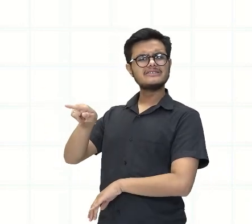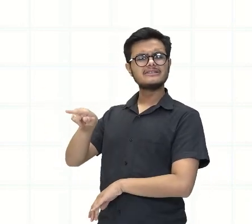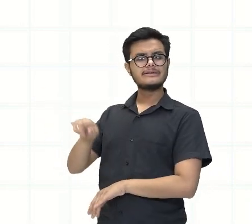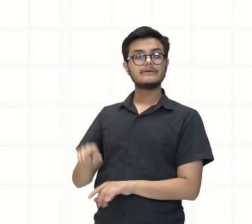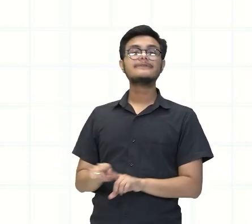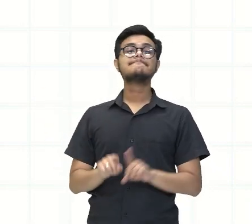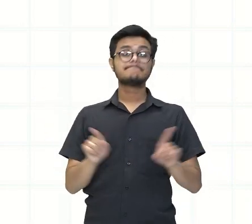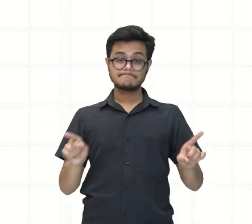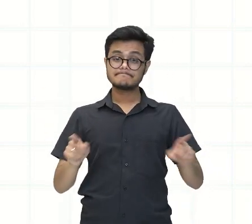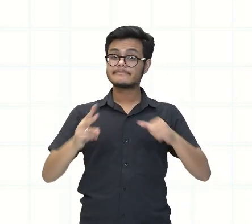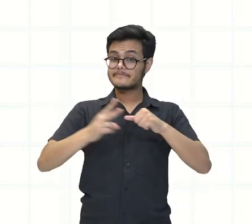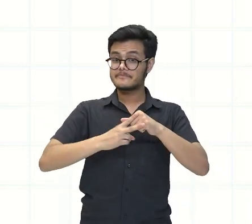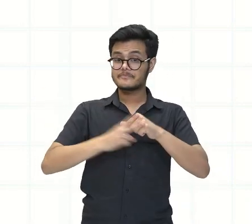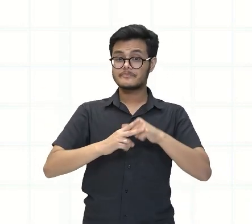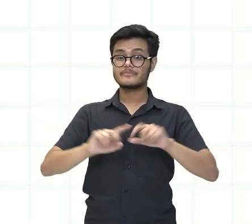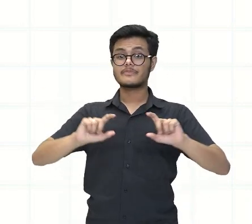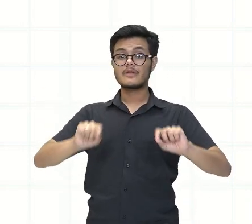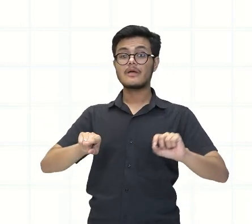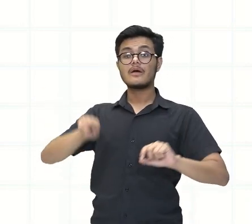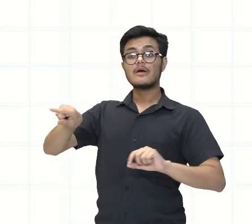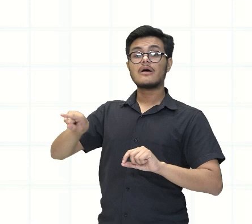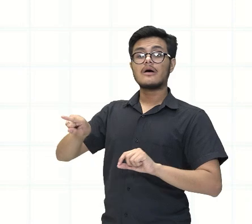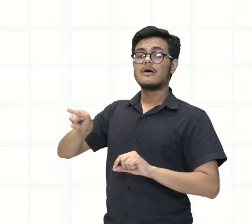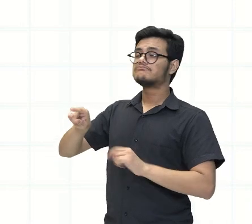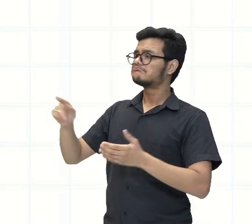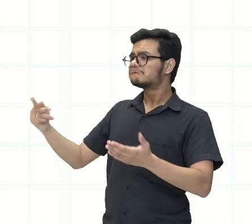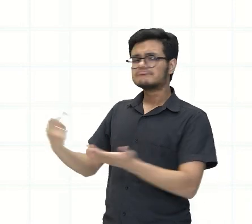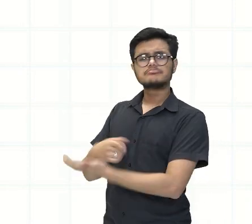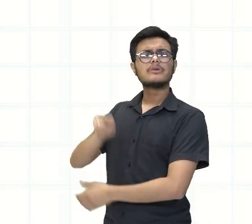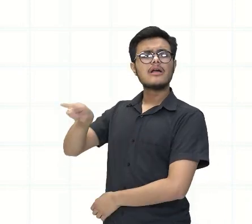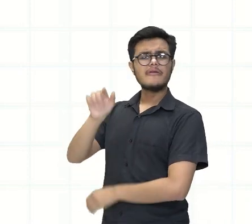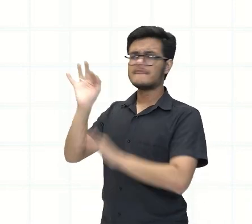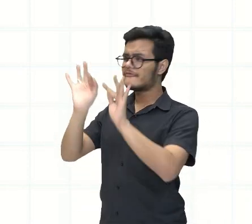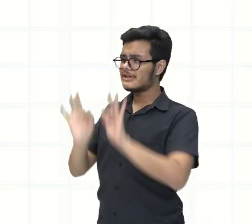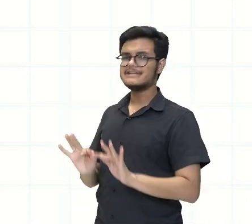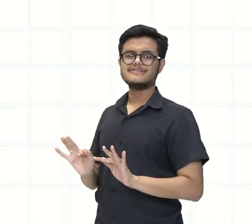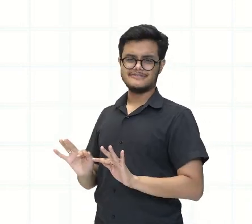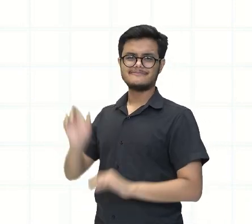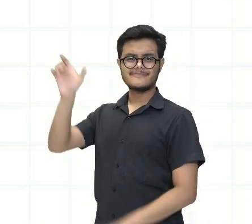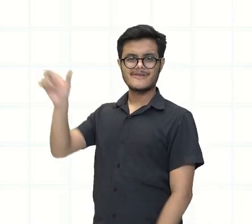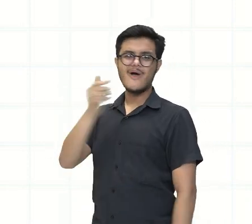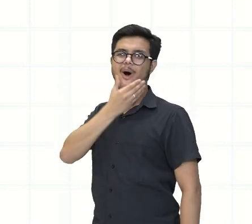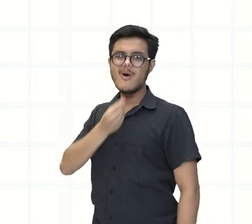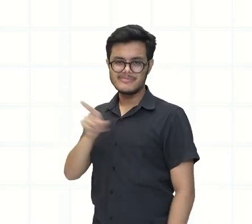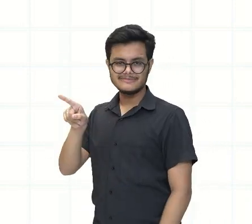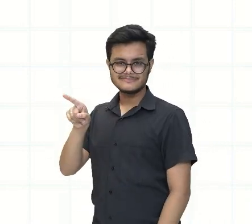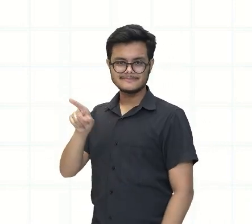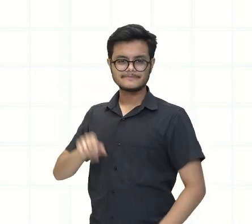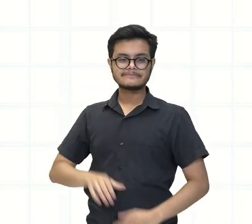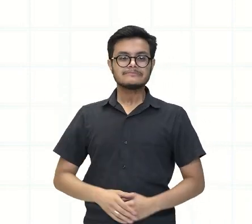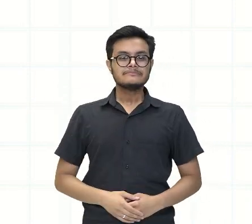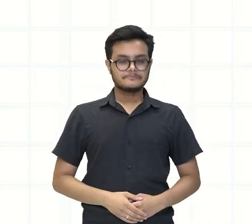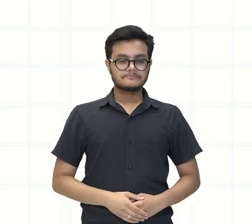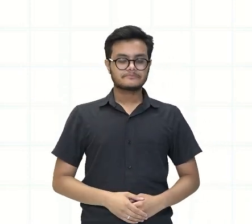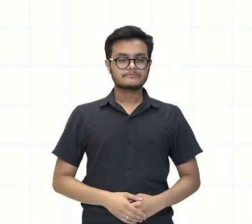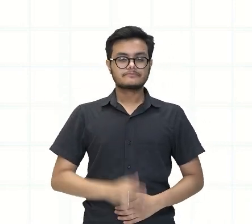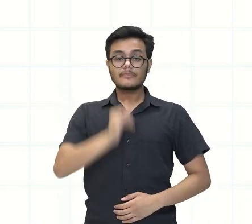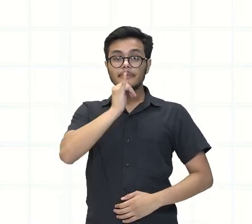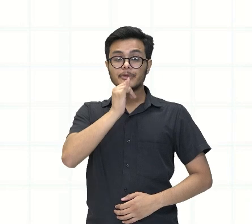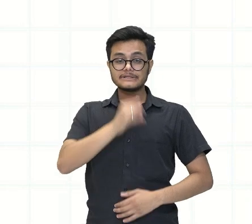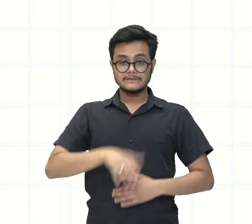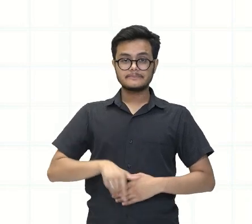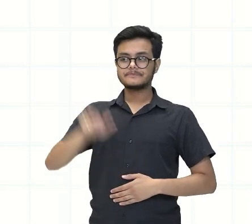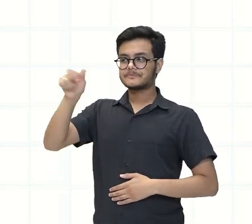tenho a caracterização do sujeito. Então, é mais importante aí a caracterização. O carro do João foi